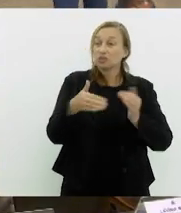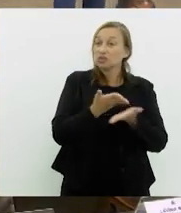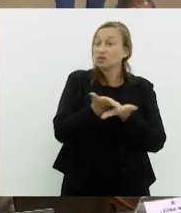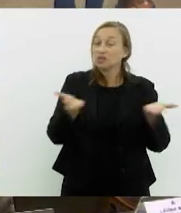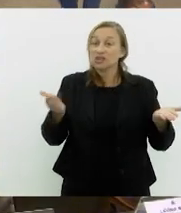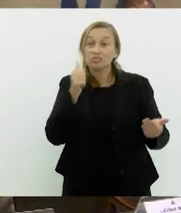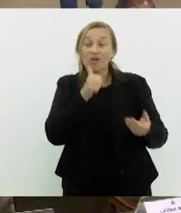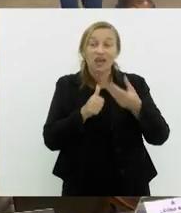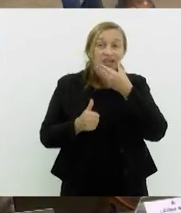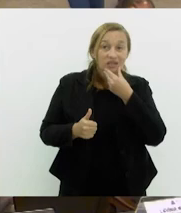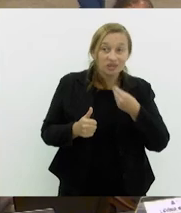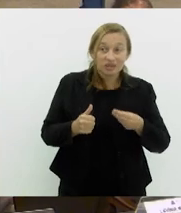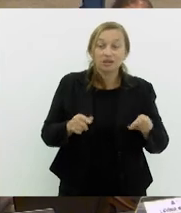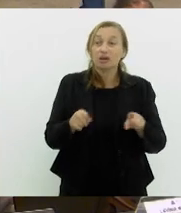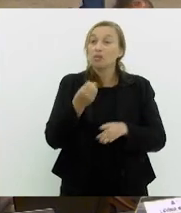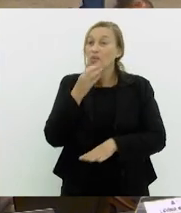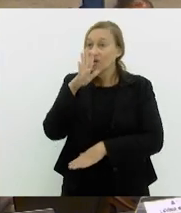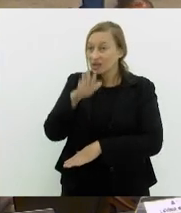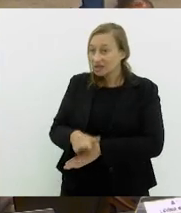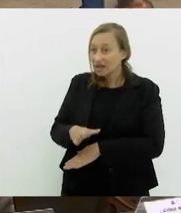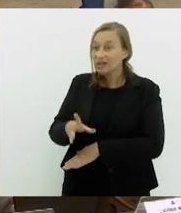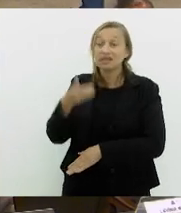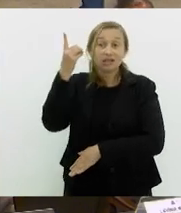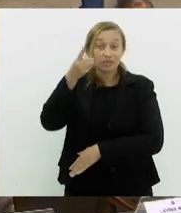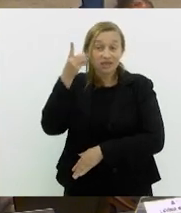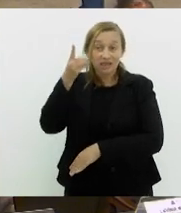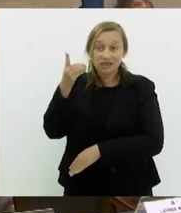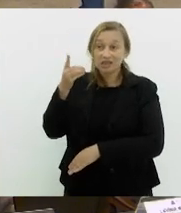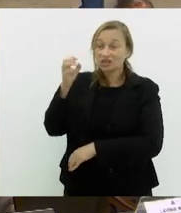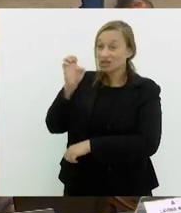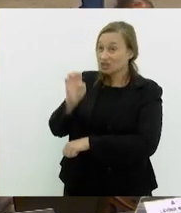tarde, excelentíssima deputada estadual Tia Ju.